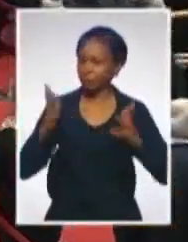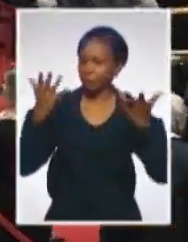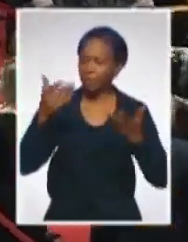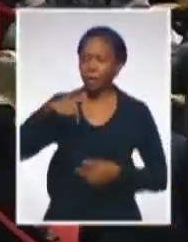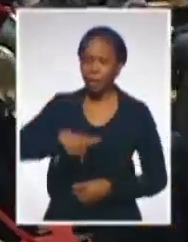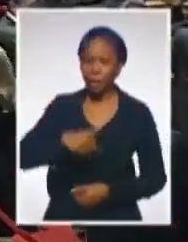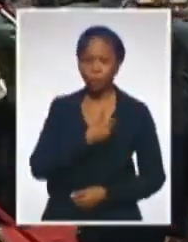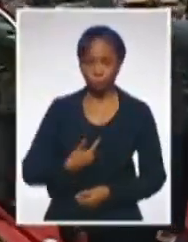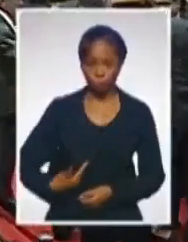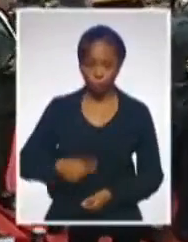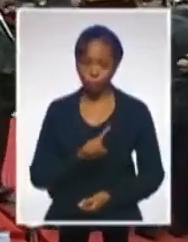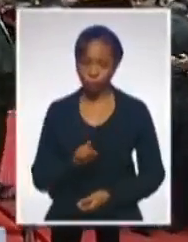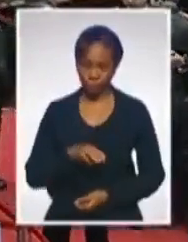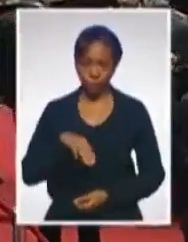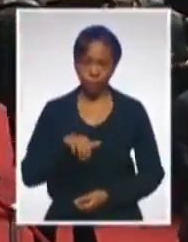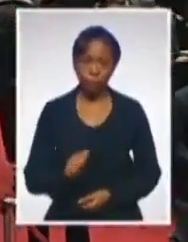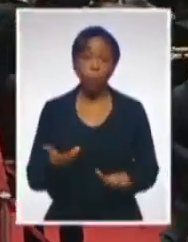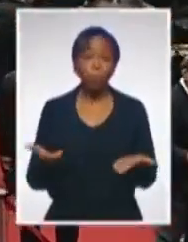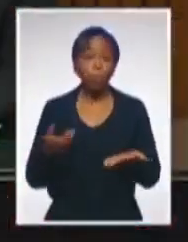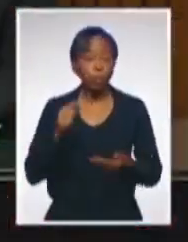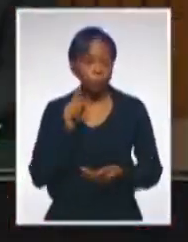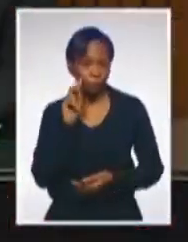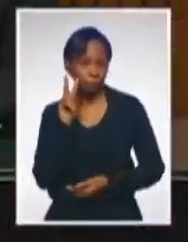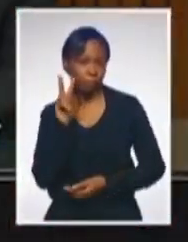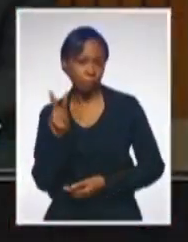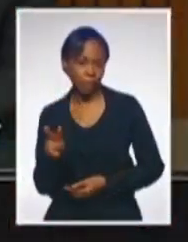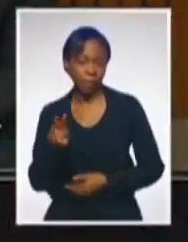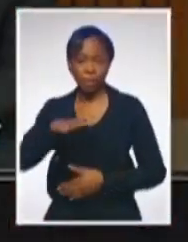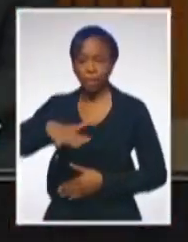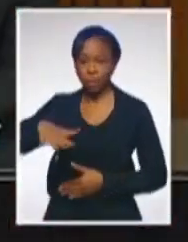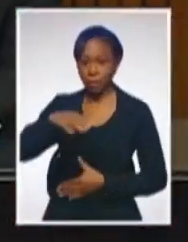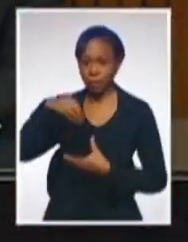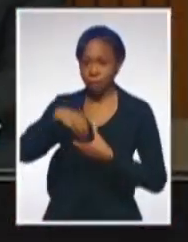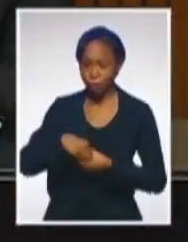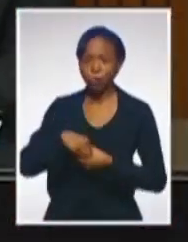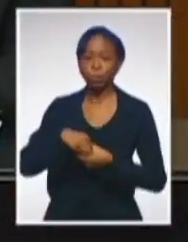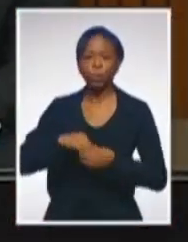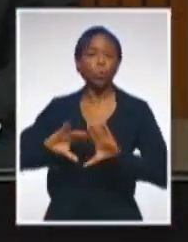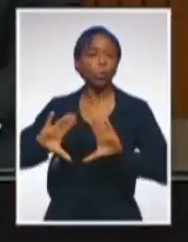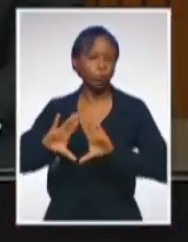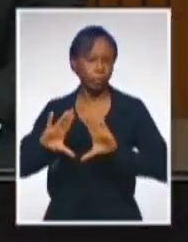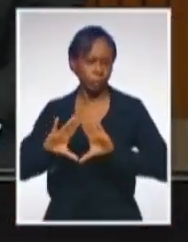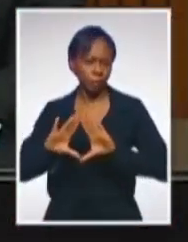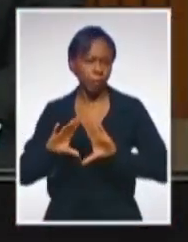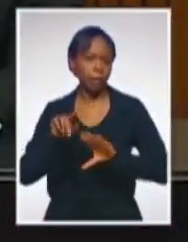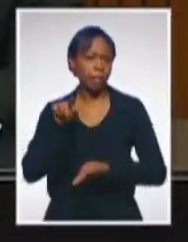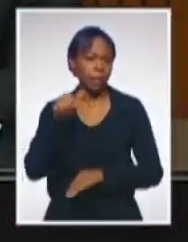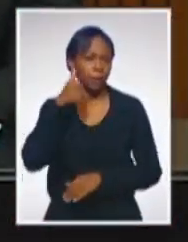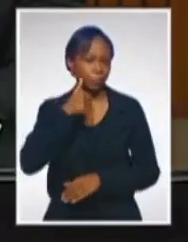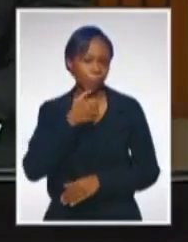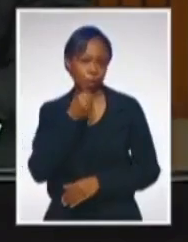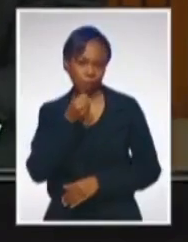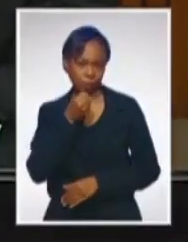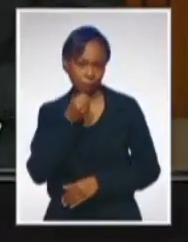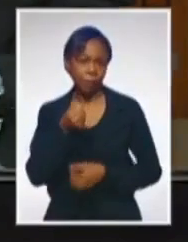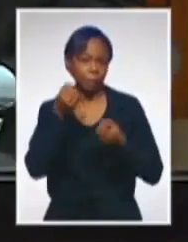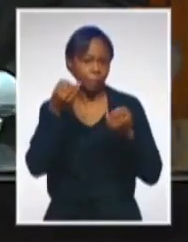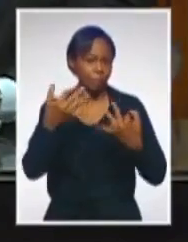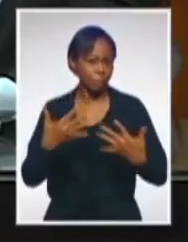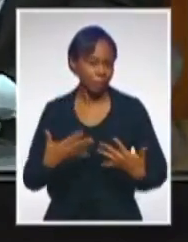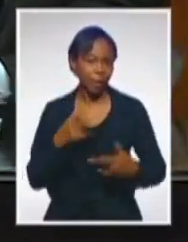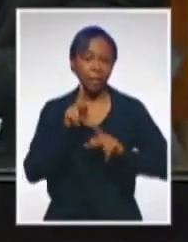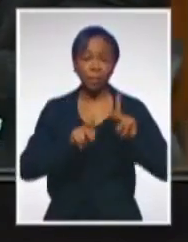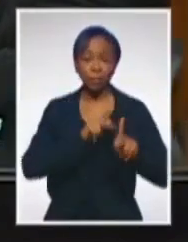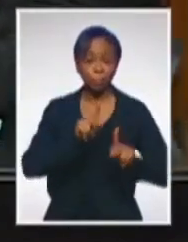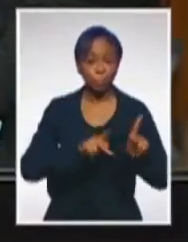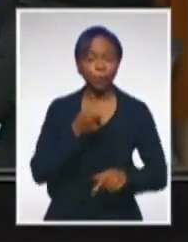Romeu Zema. A gente vai agora ao espaço José Aparecido de Oliveira, onde a repórter Priscila Cunha está lá e tem também fala dos convidados.